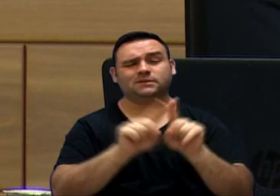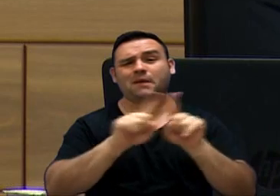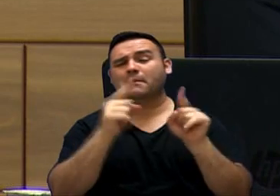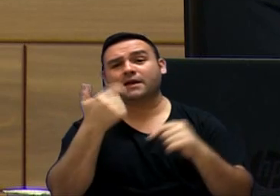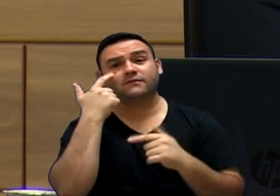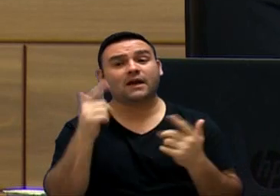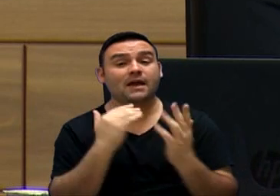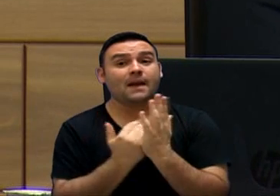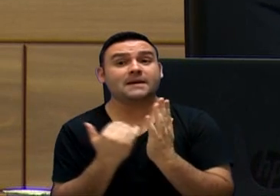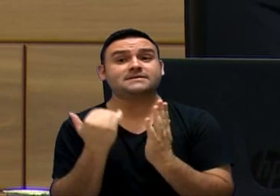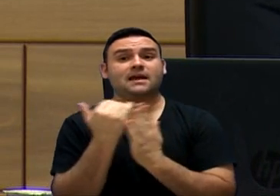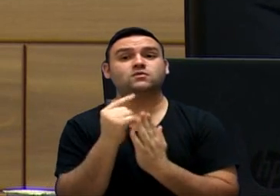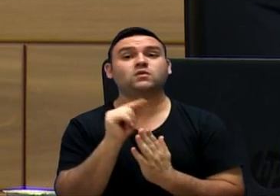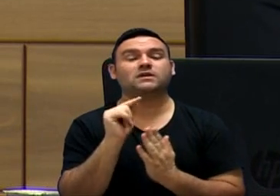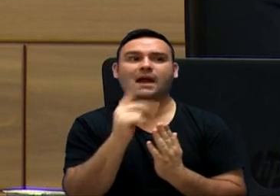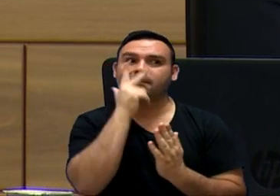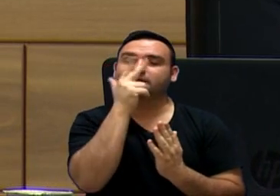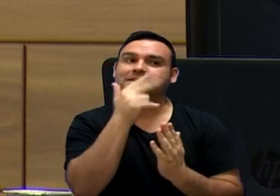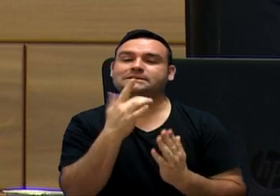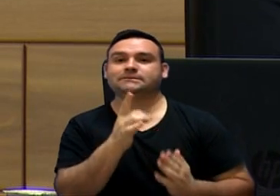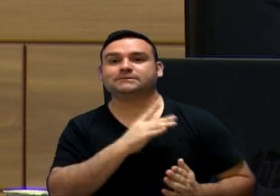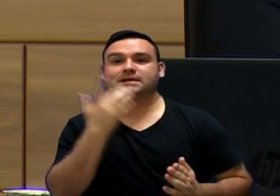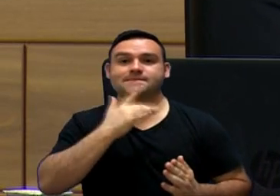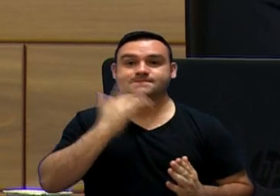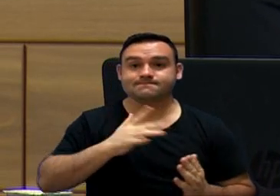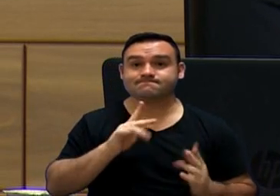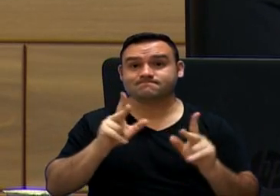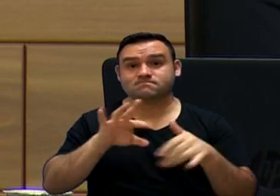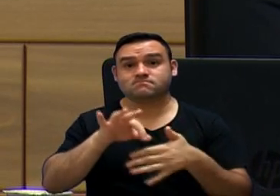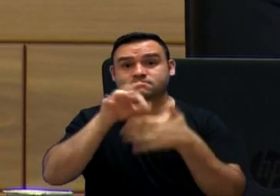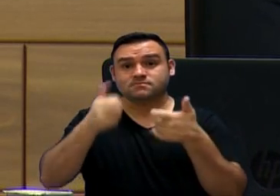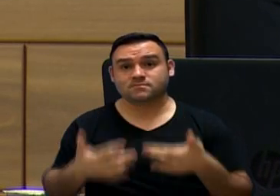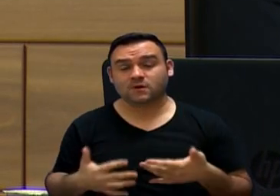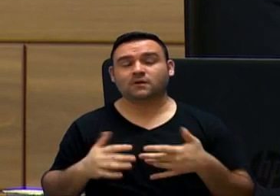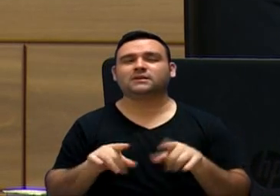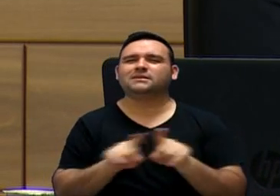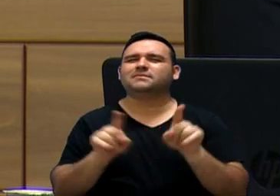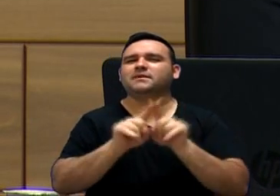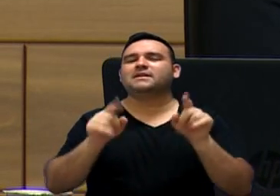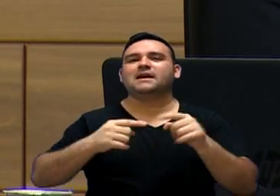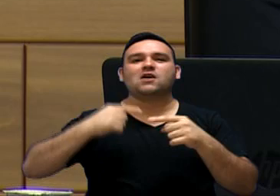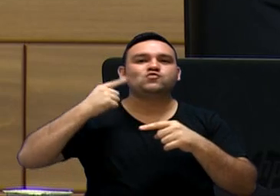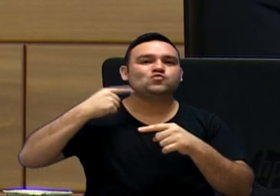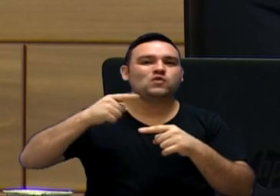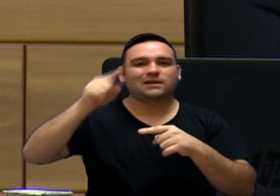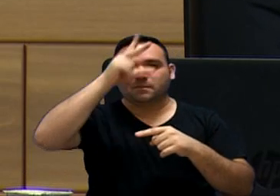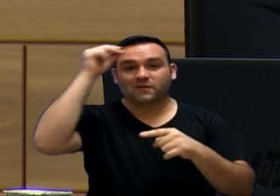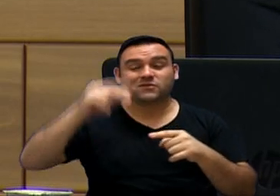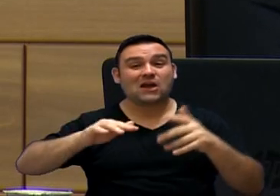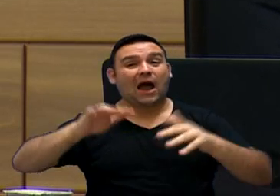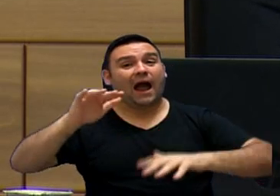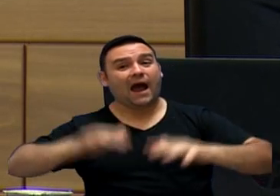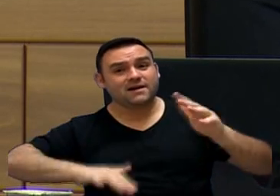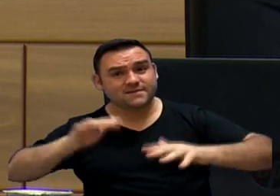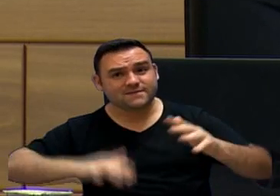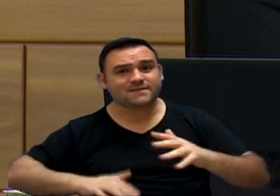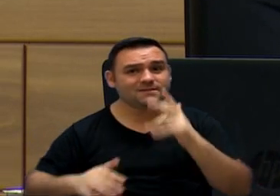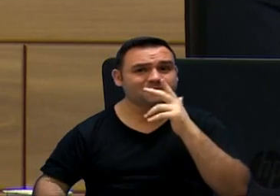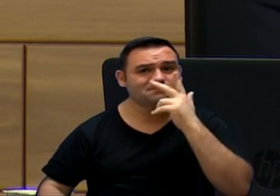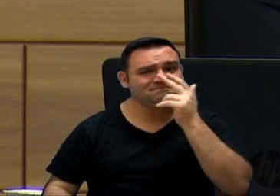vê o excesso de preciosismo, como o líder falou. Ele não poderia, né, a questão jurídica da prefeitura tem hora que